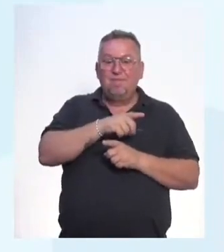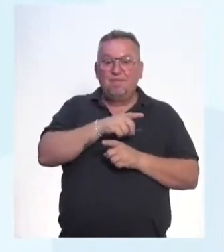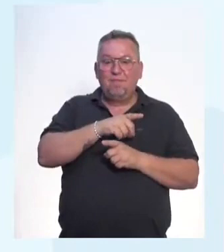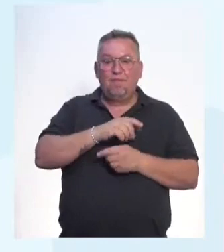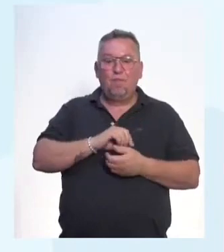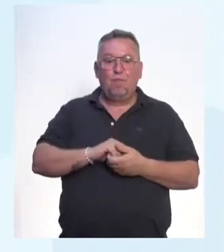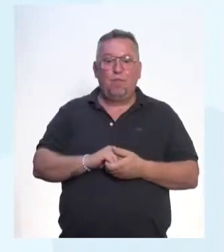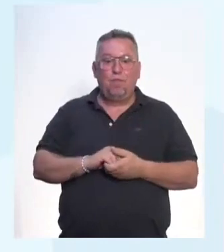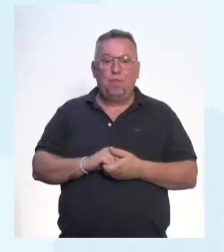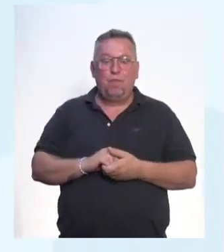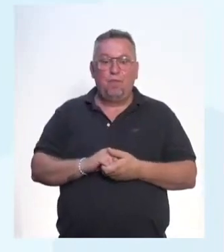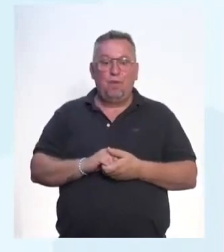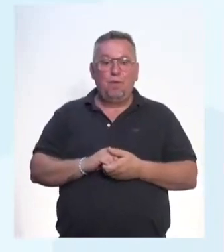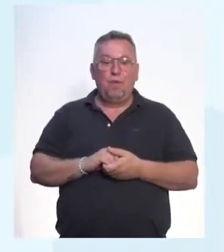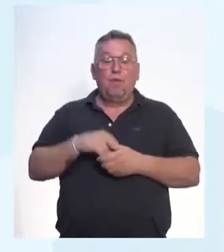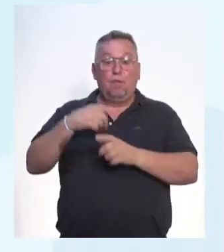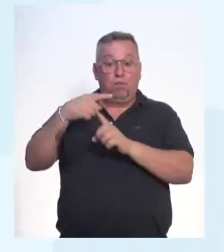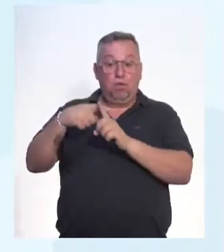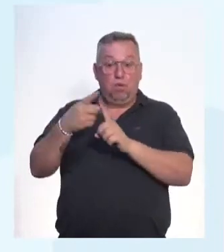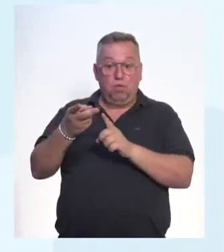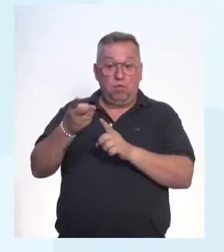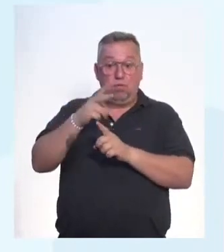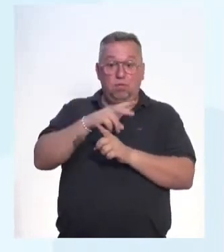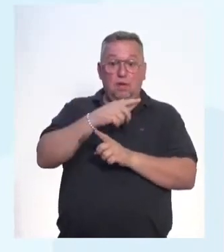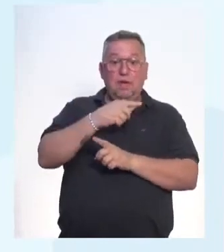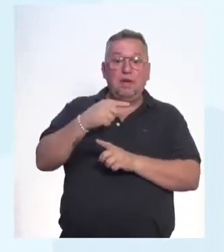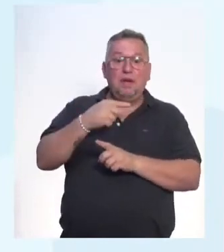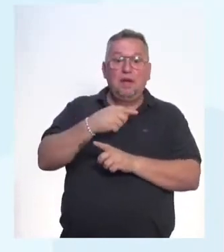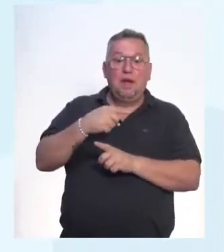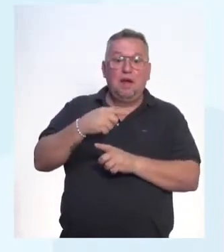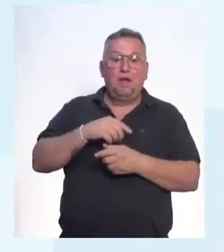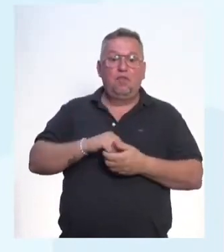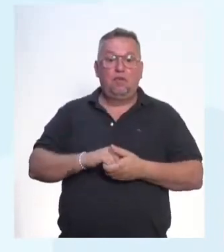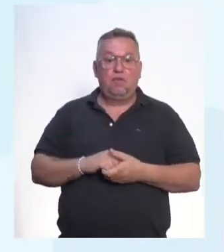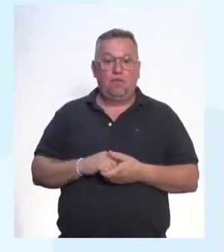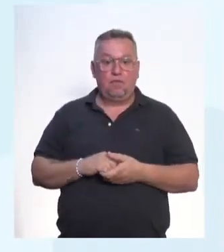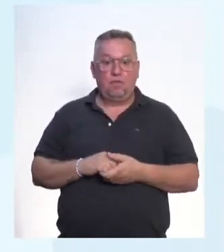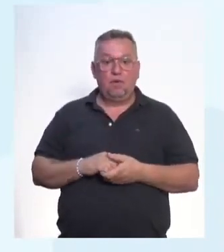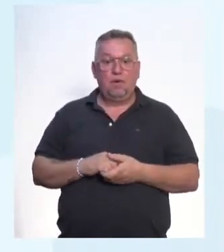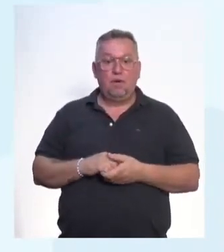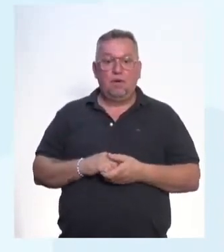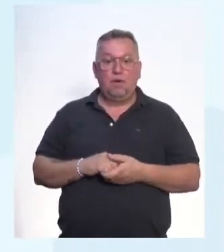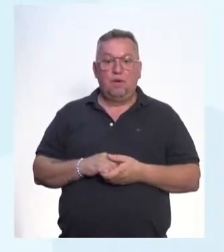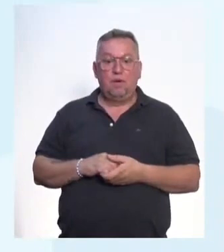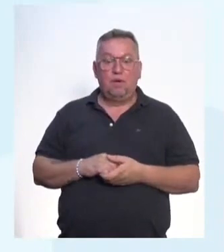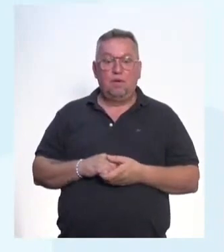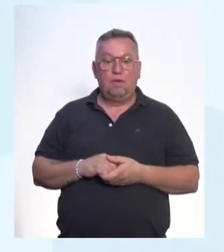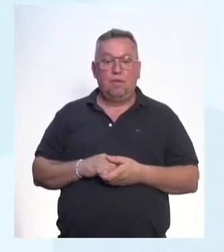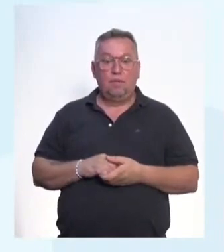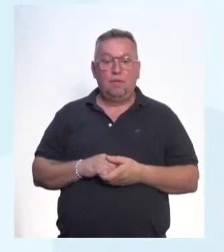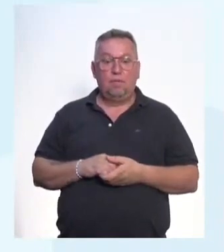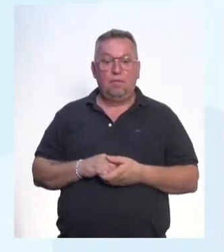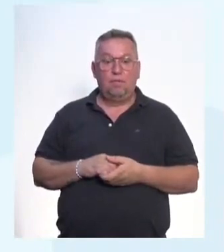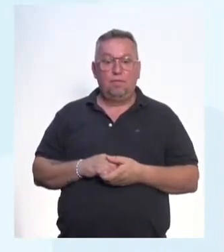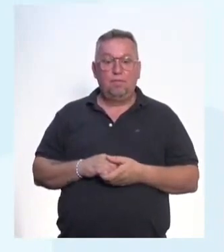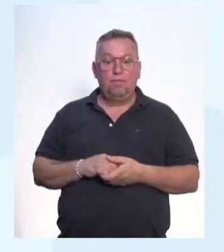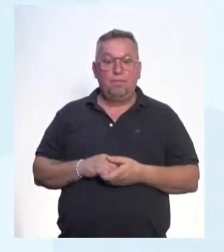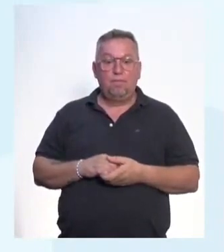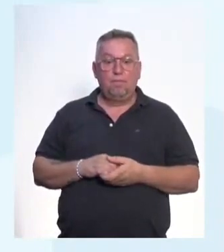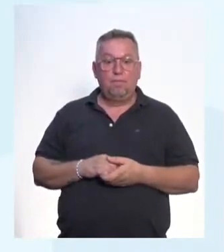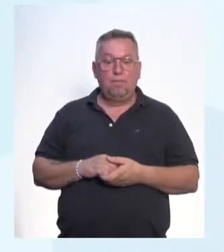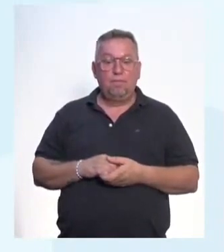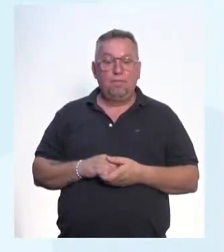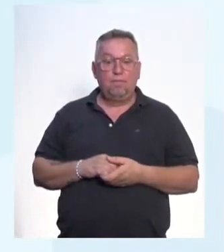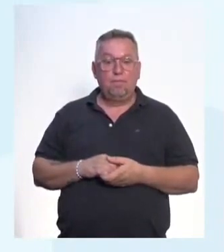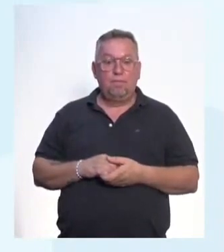o sinal. Ele é positivo, vem negativo. Agora eu vou fazer essa